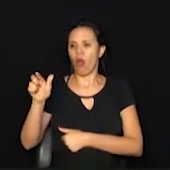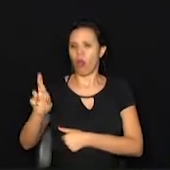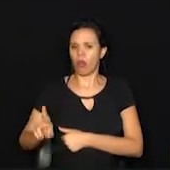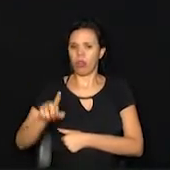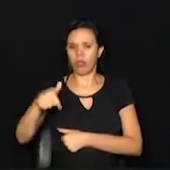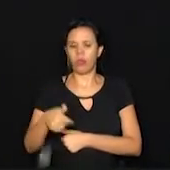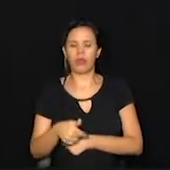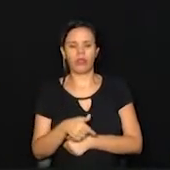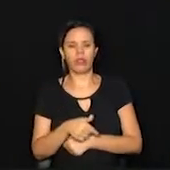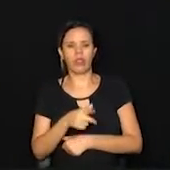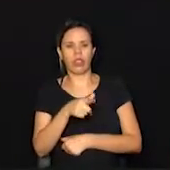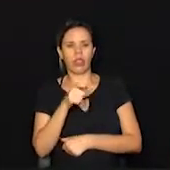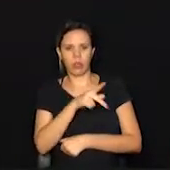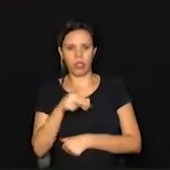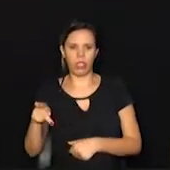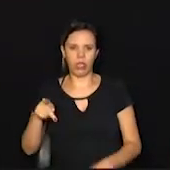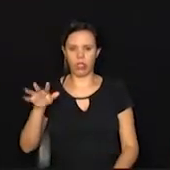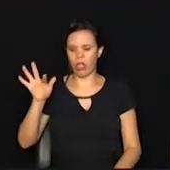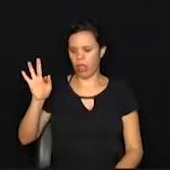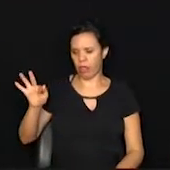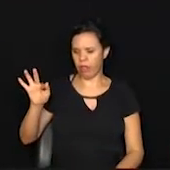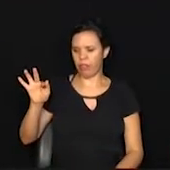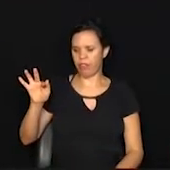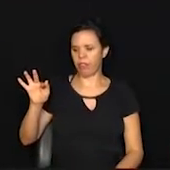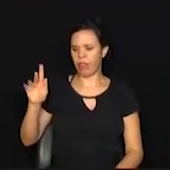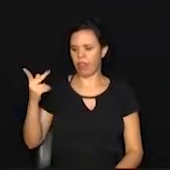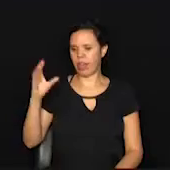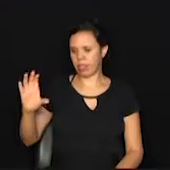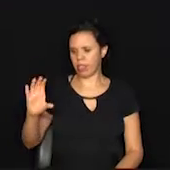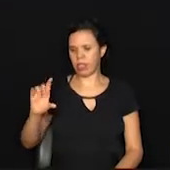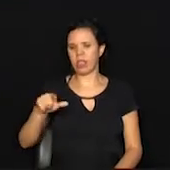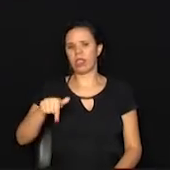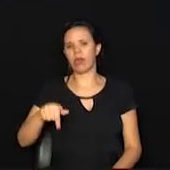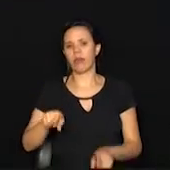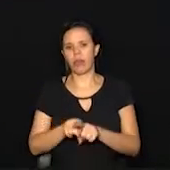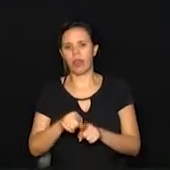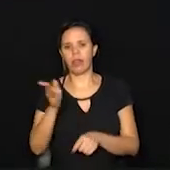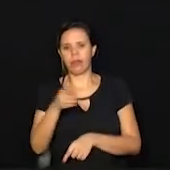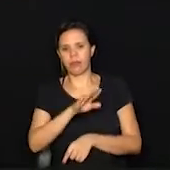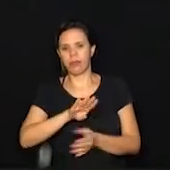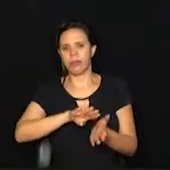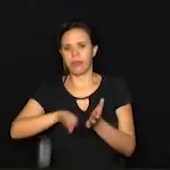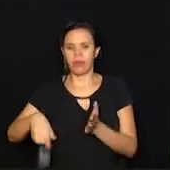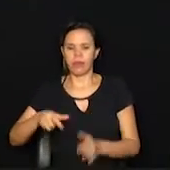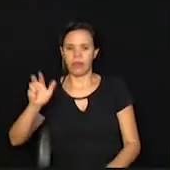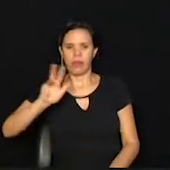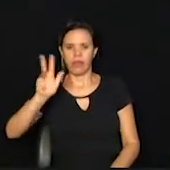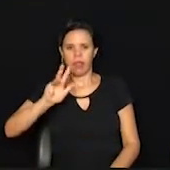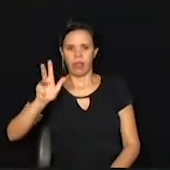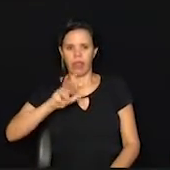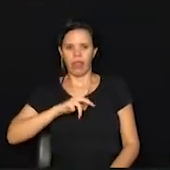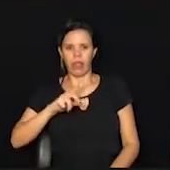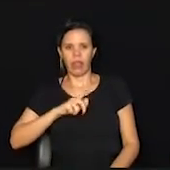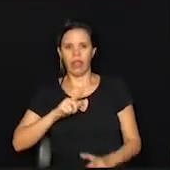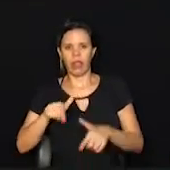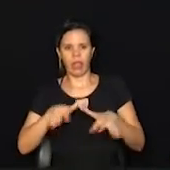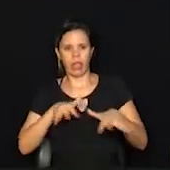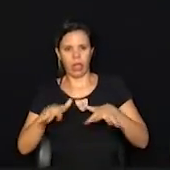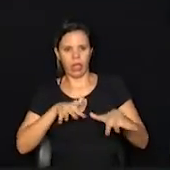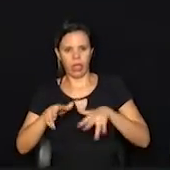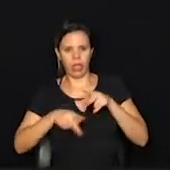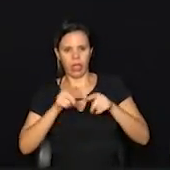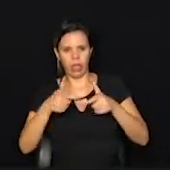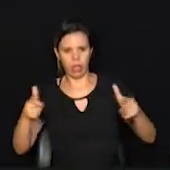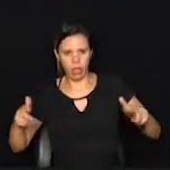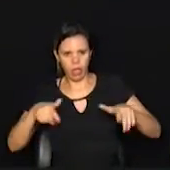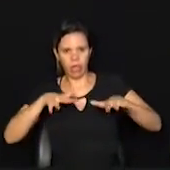o que também foi um dos cassados foi exilado etc o Lula que esteve à frente das grandes mobilizações populares